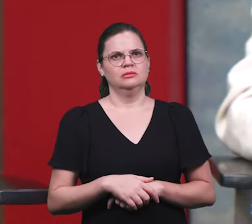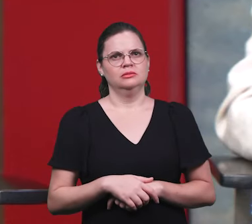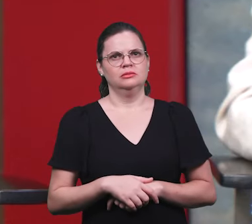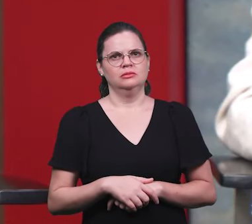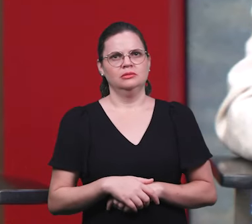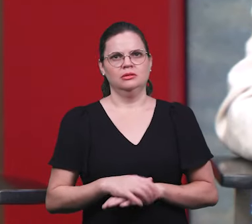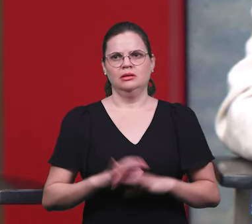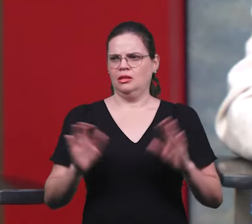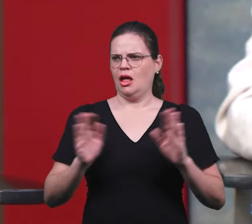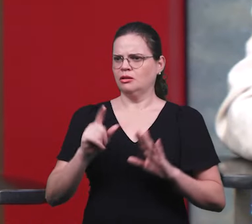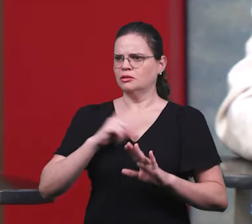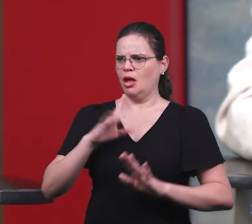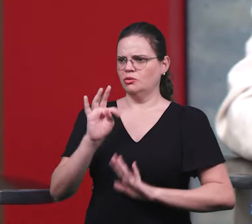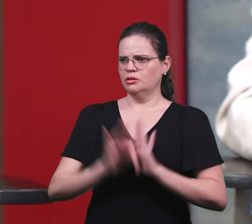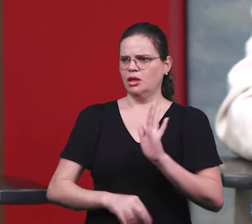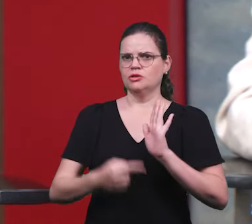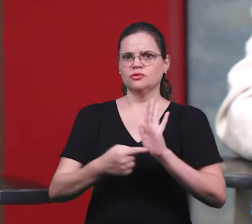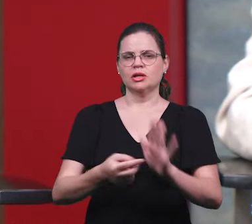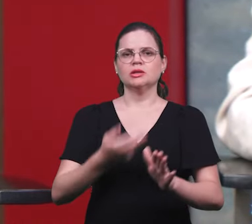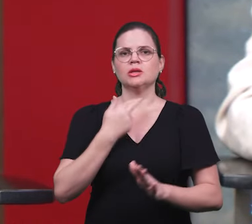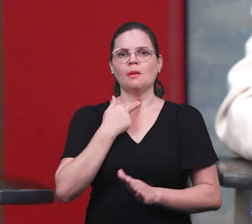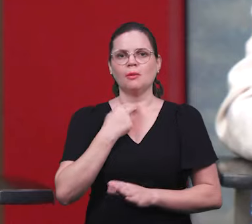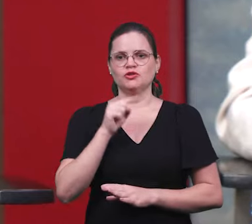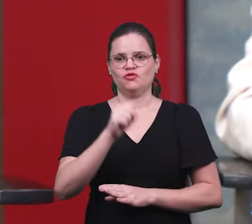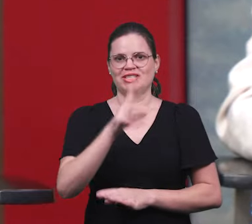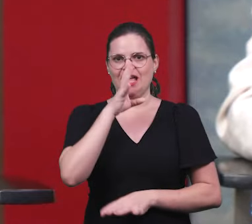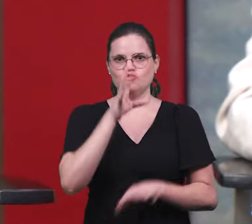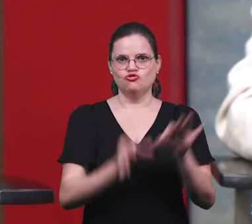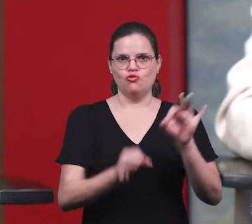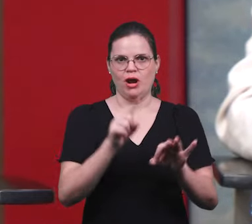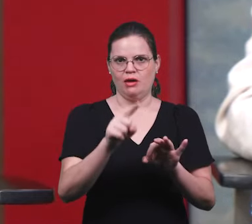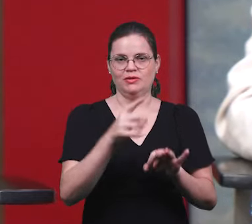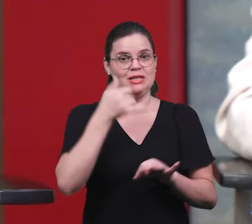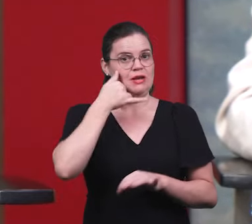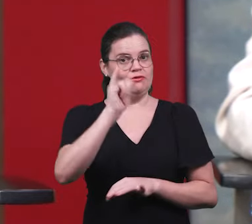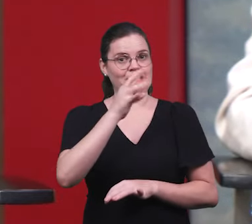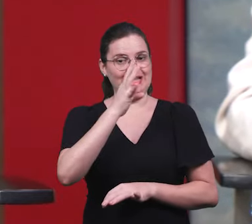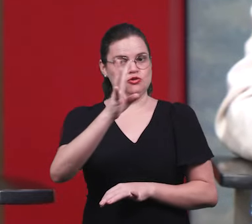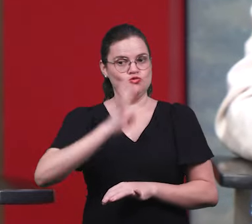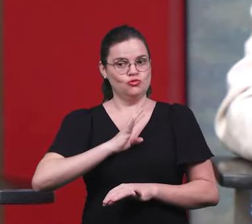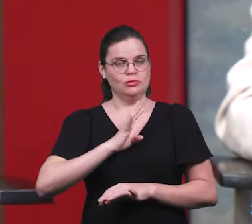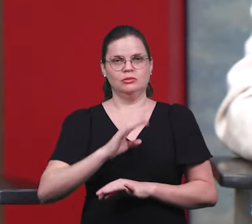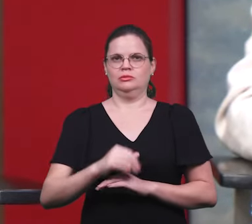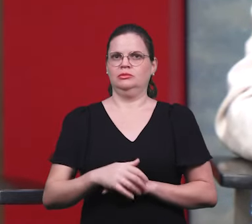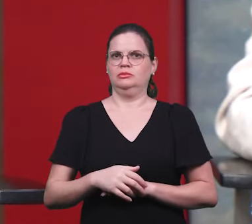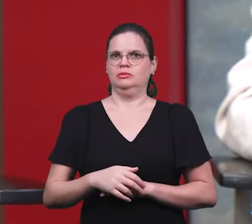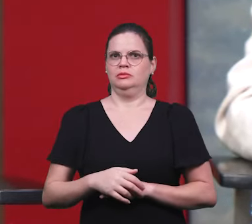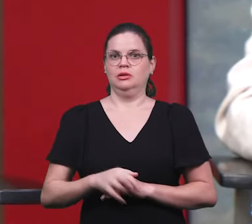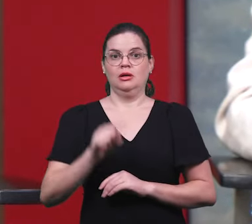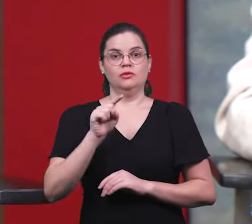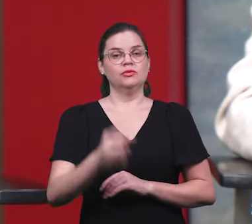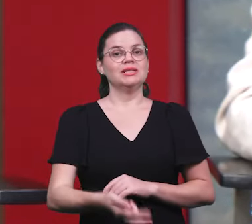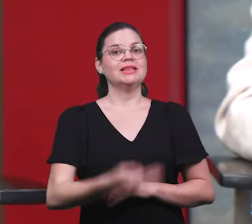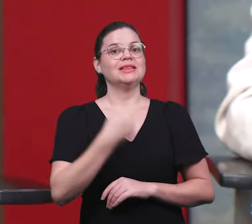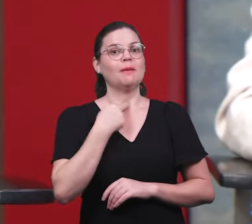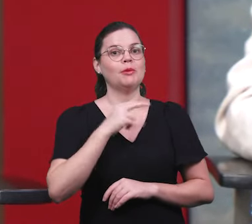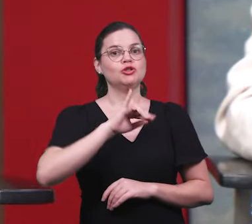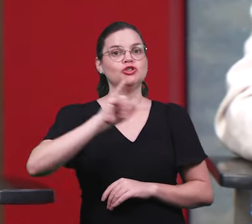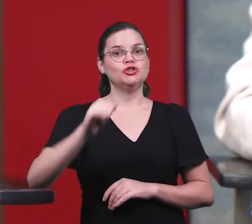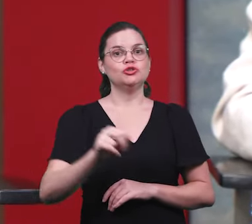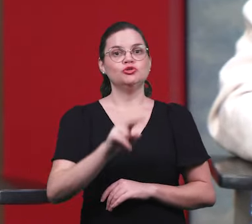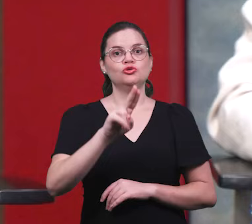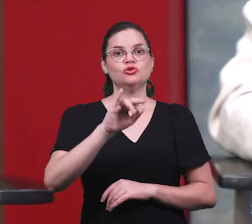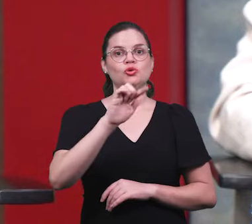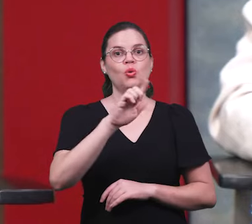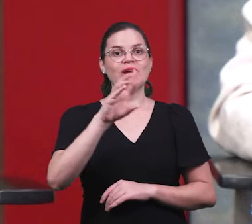Não, mas tem um texto bíblico que diz para você não julgar para não ser julgado. Você não pode fazer um juízo acerca de uma pessoa condenando